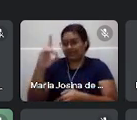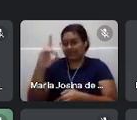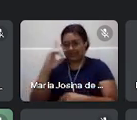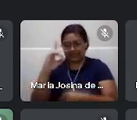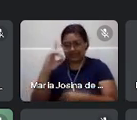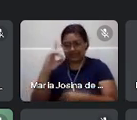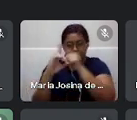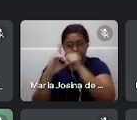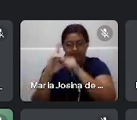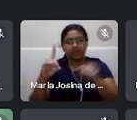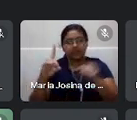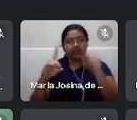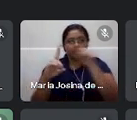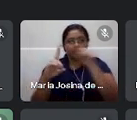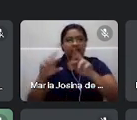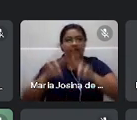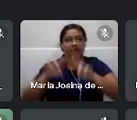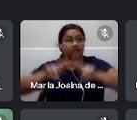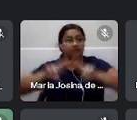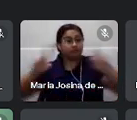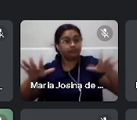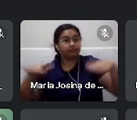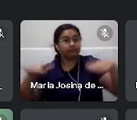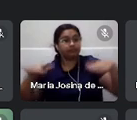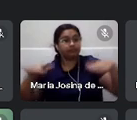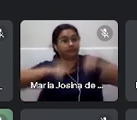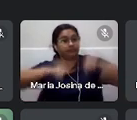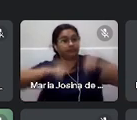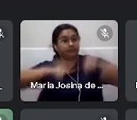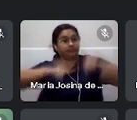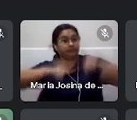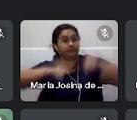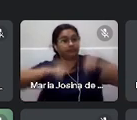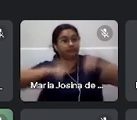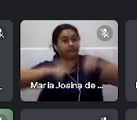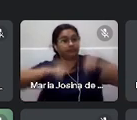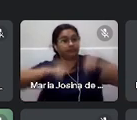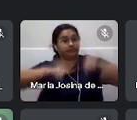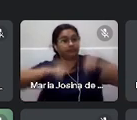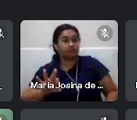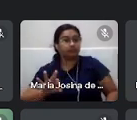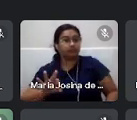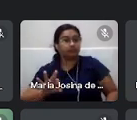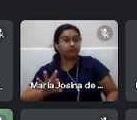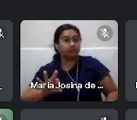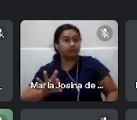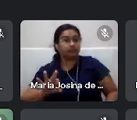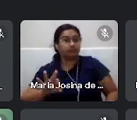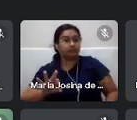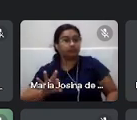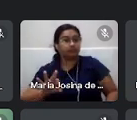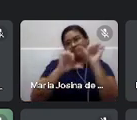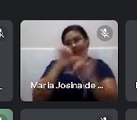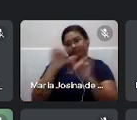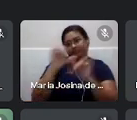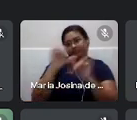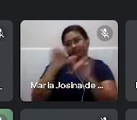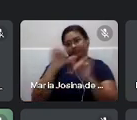quem vai variar nessa função probabilidade é o D. Então, eu vou ter uma